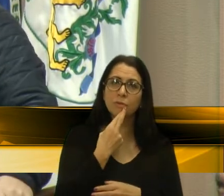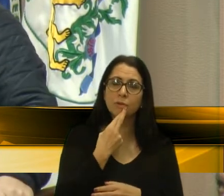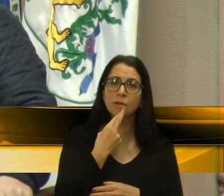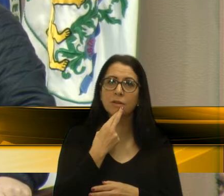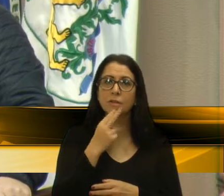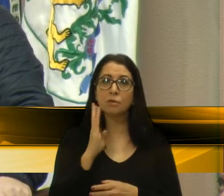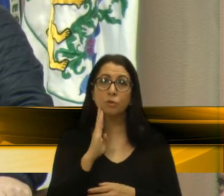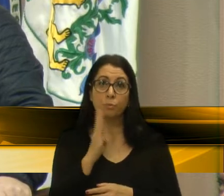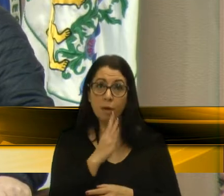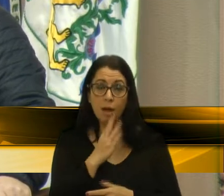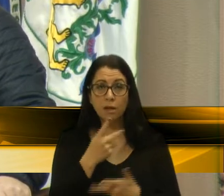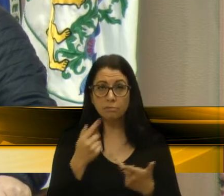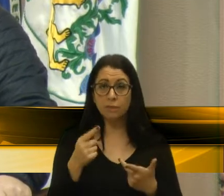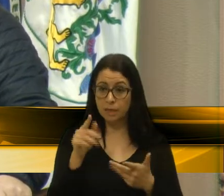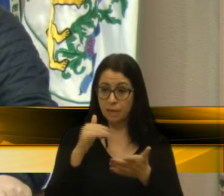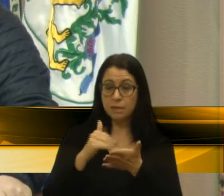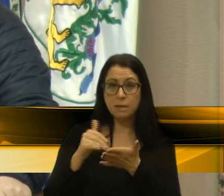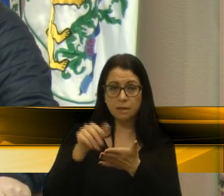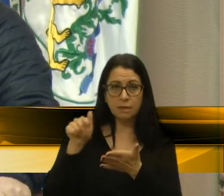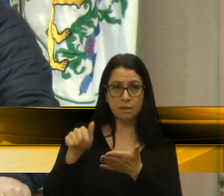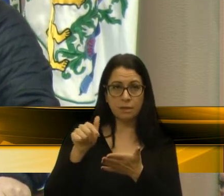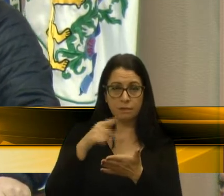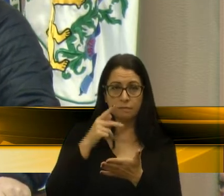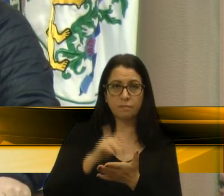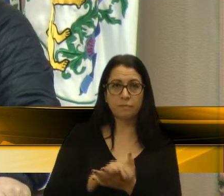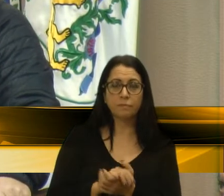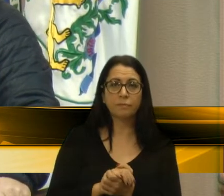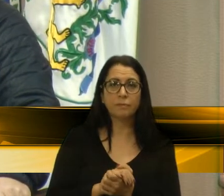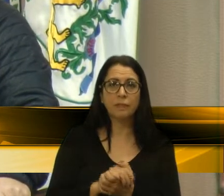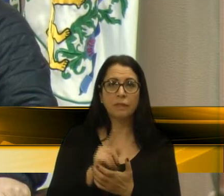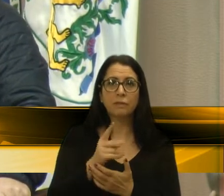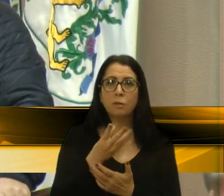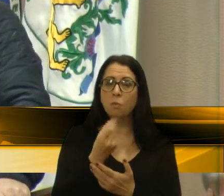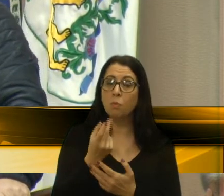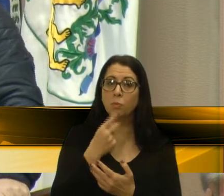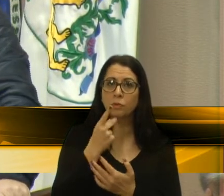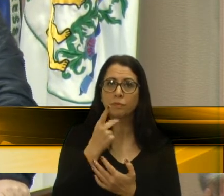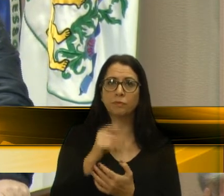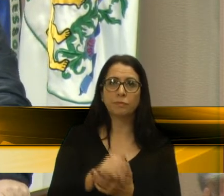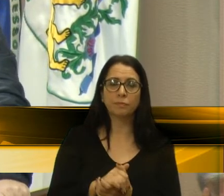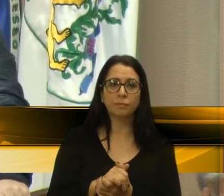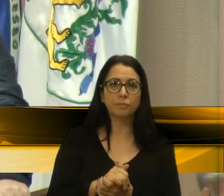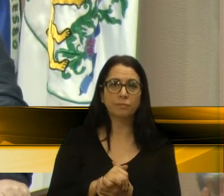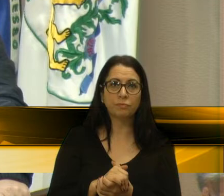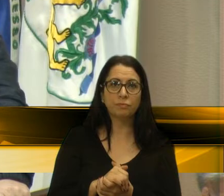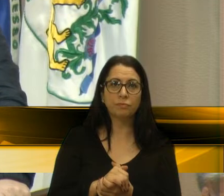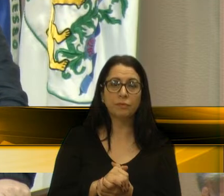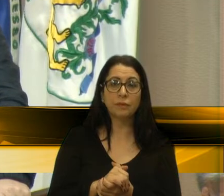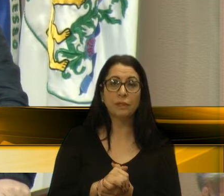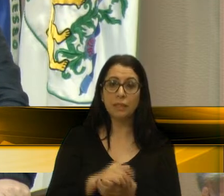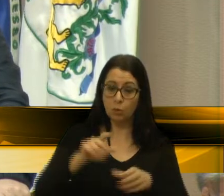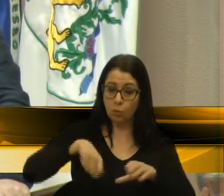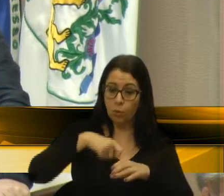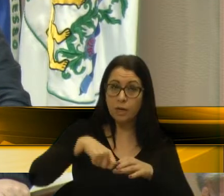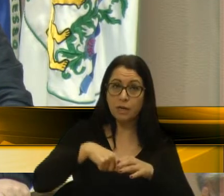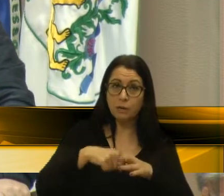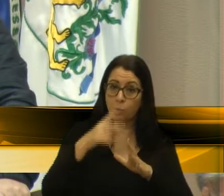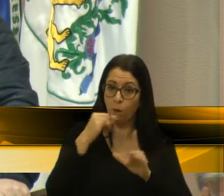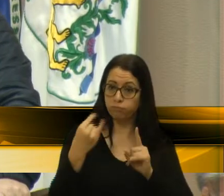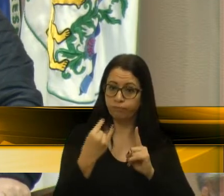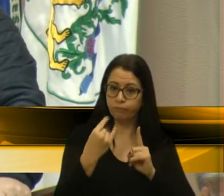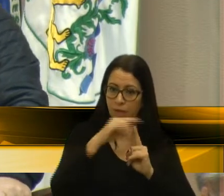enfim, e a secretária de Turismo de São Luís do Maranhão fez muita referência à culinária como atrativo